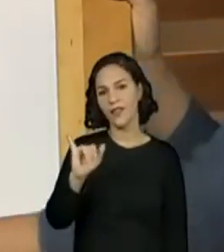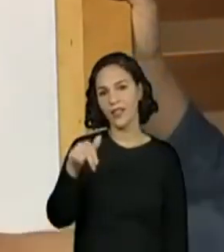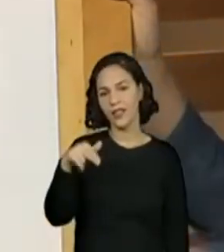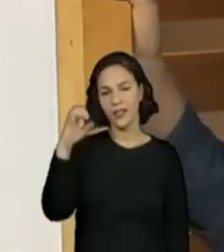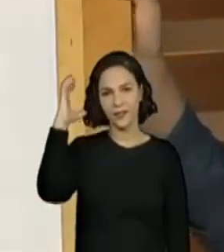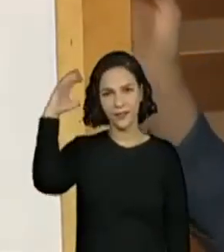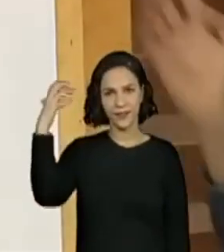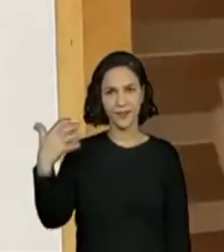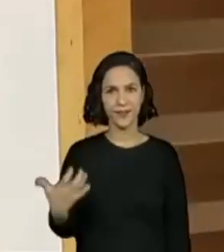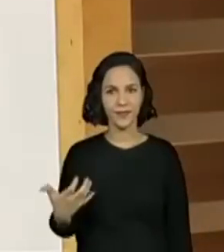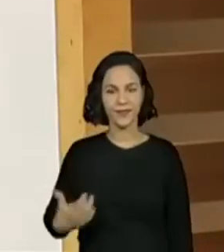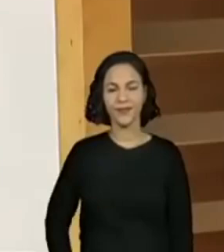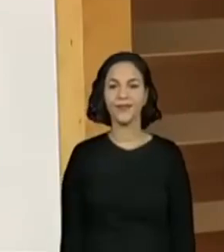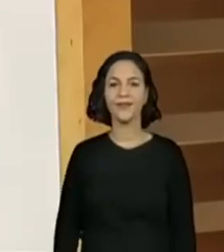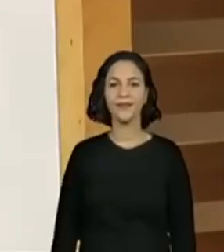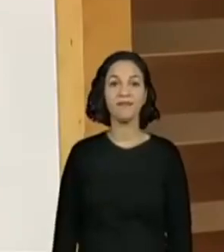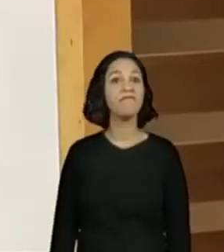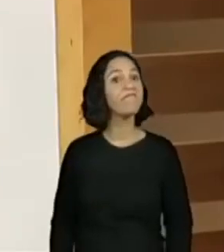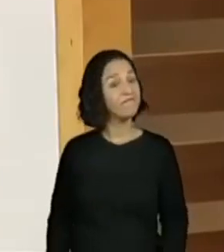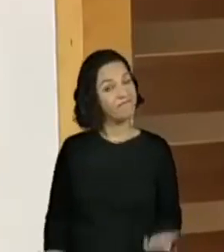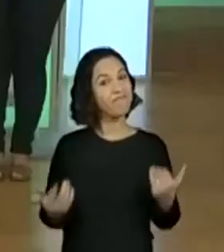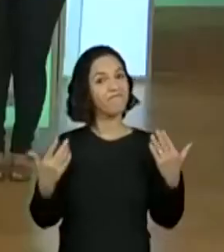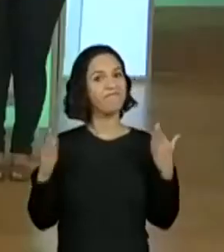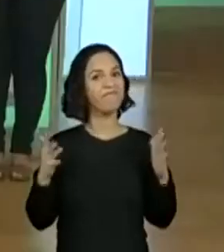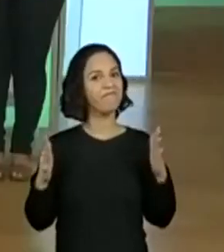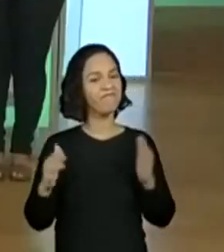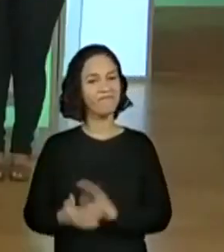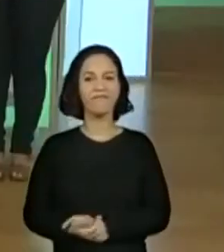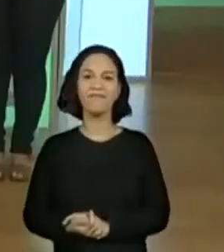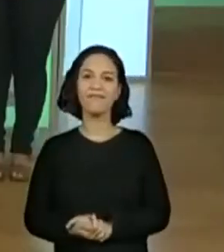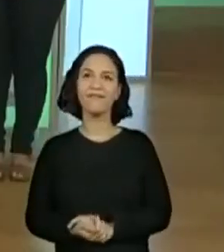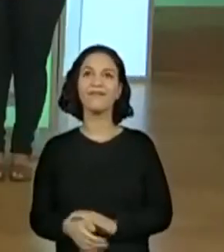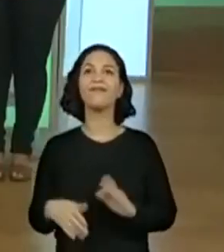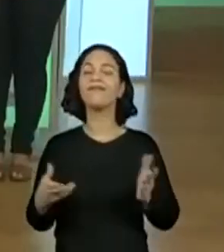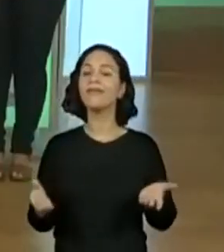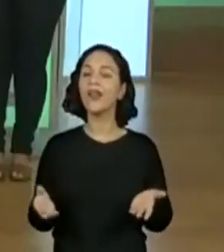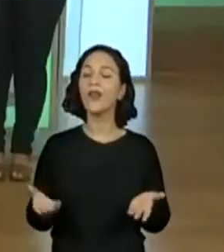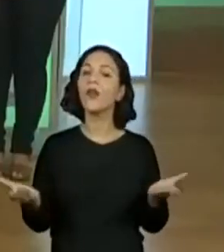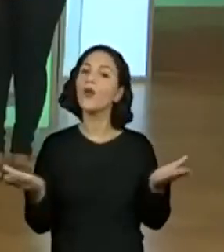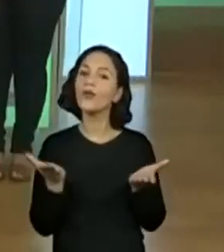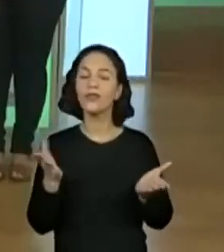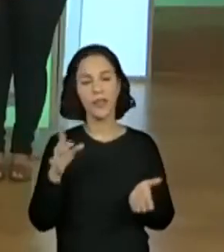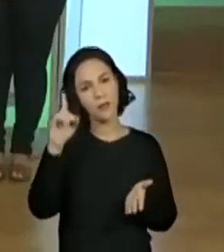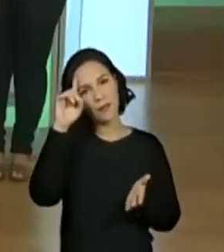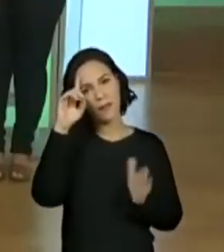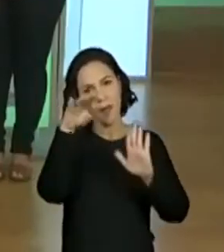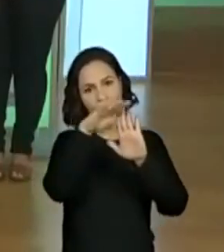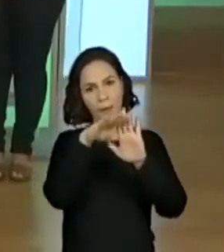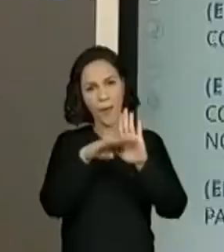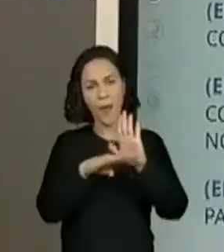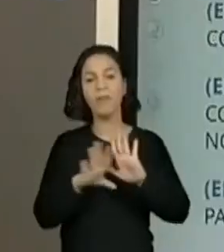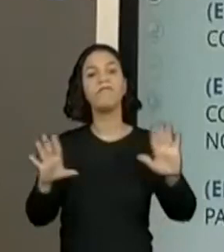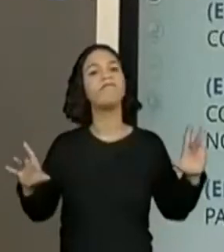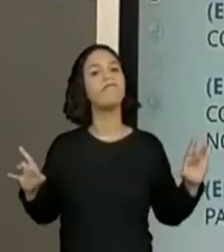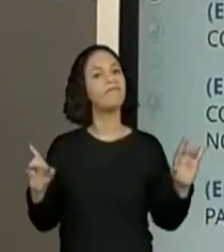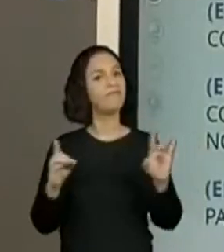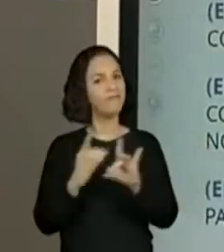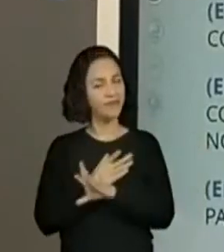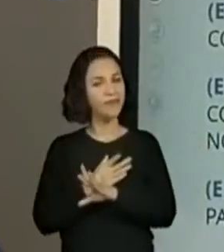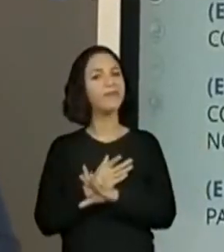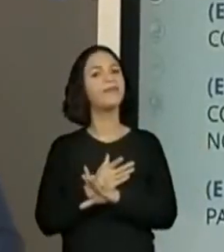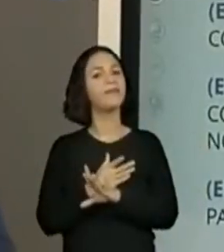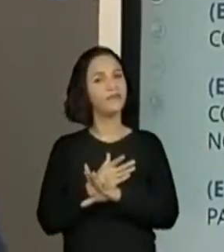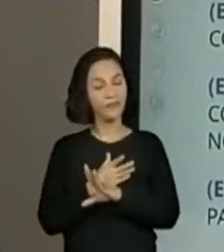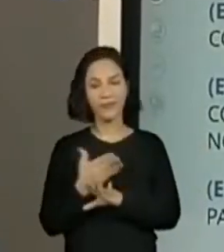Viviane. Muito bem. Então, nossas atividades de rotina, a gente já deu conta hoje e eu